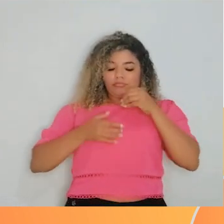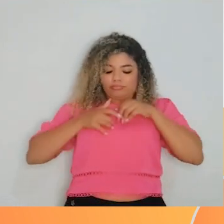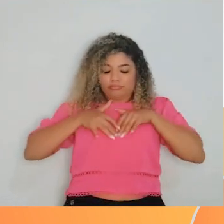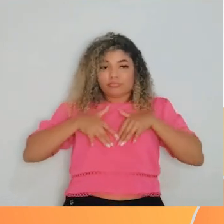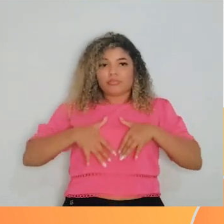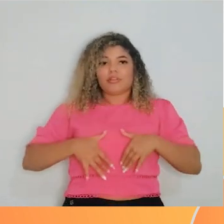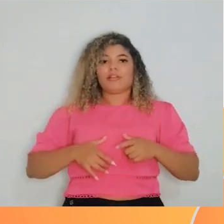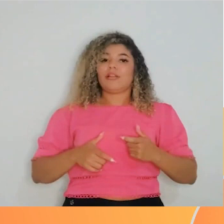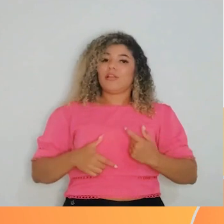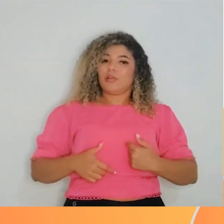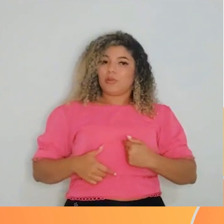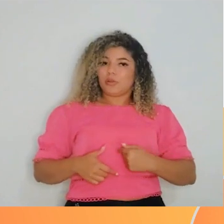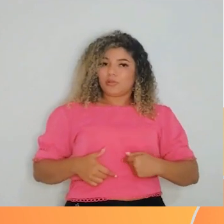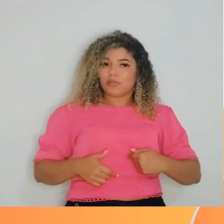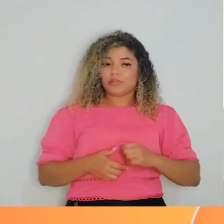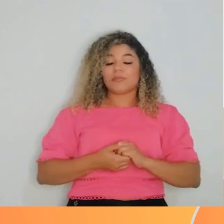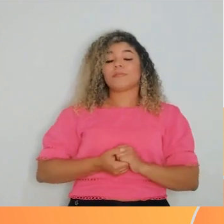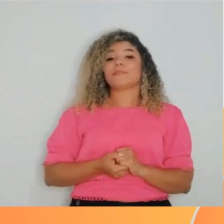dentro do nosso estômago.